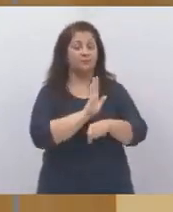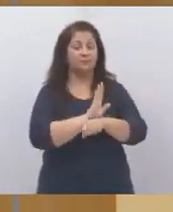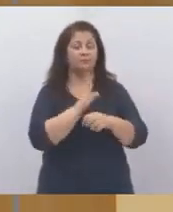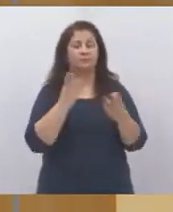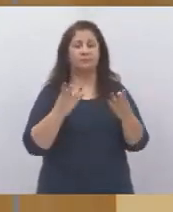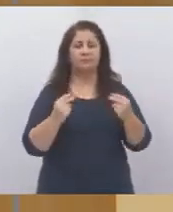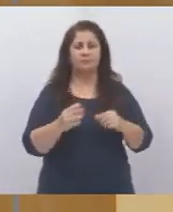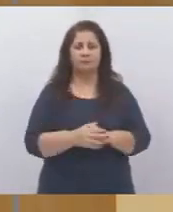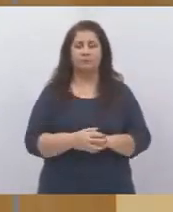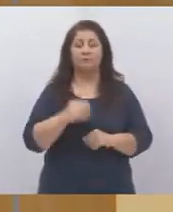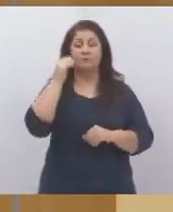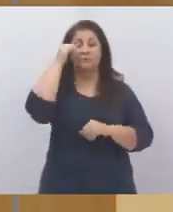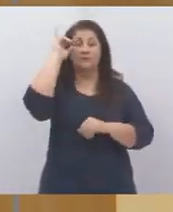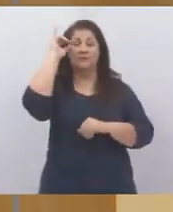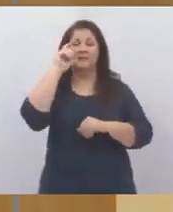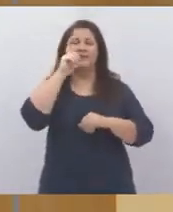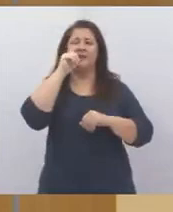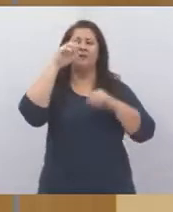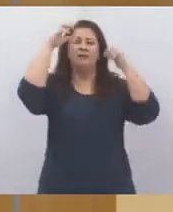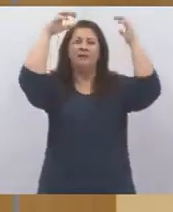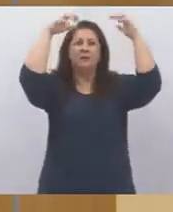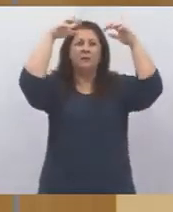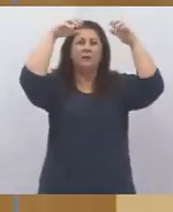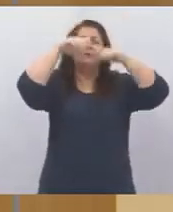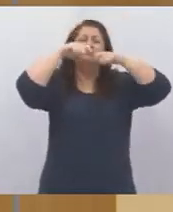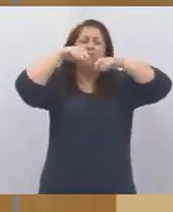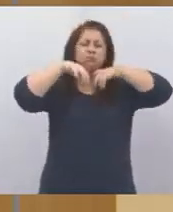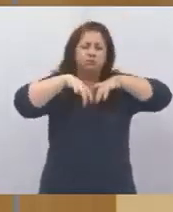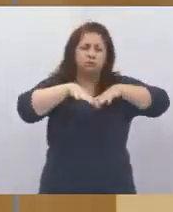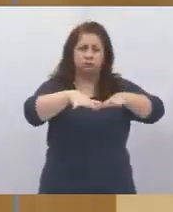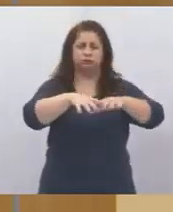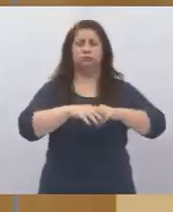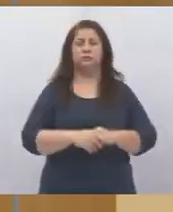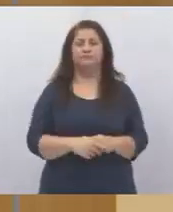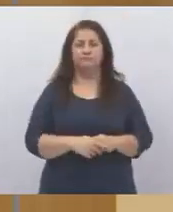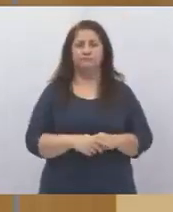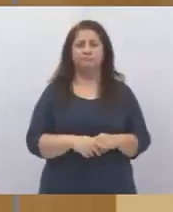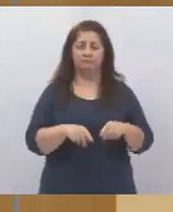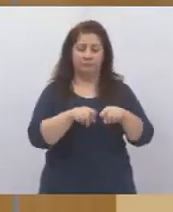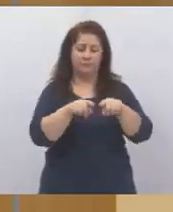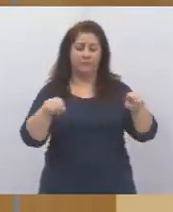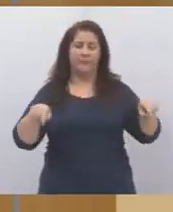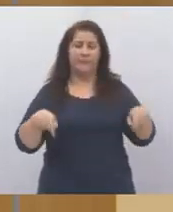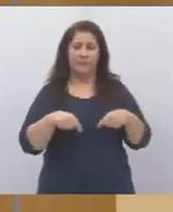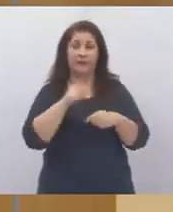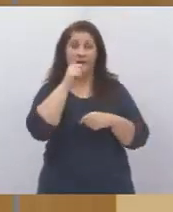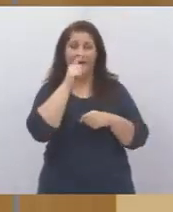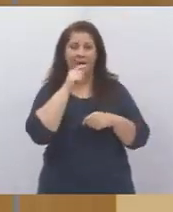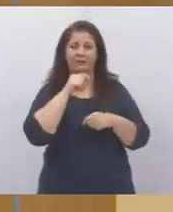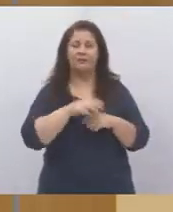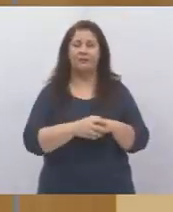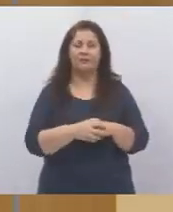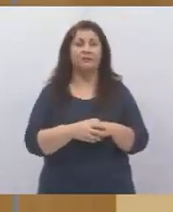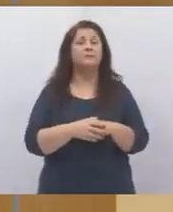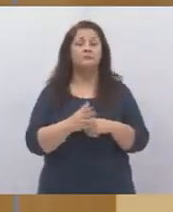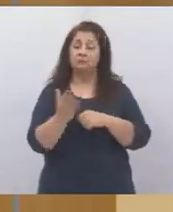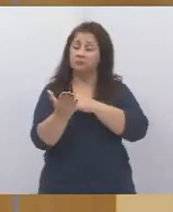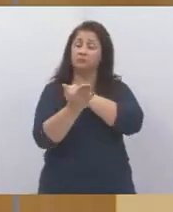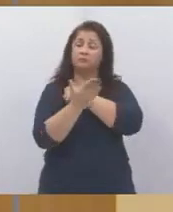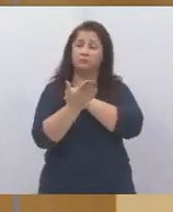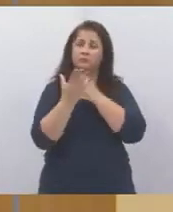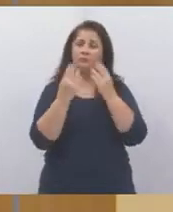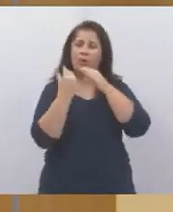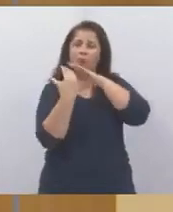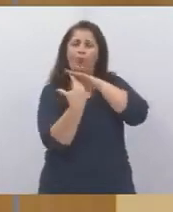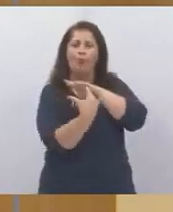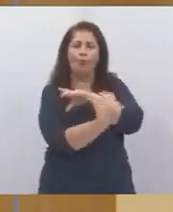a combater as enchentes na região não é e o piscinão Danilo máximo ele ajudou demais né